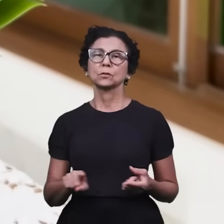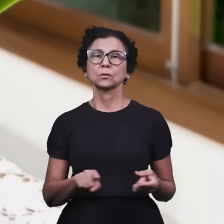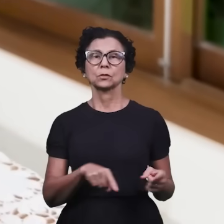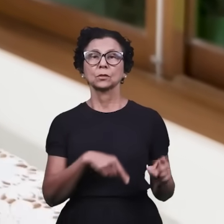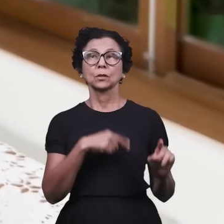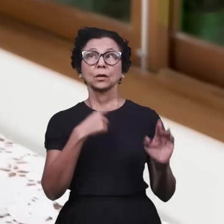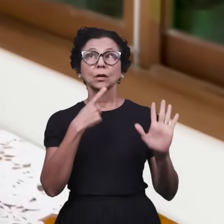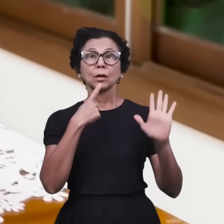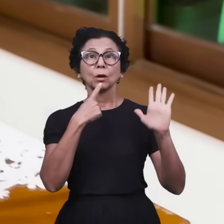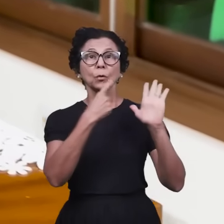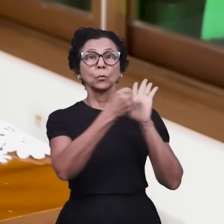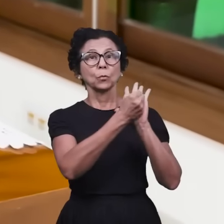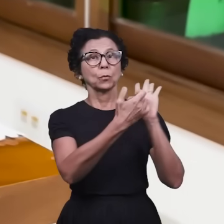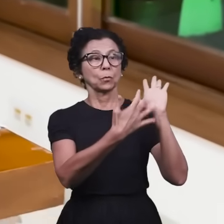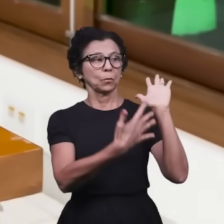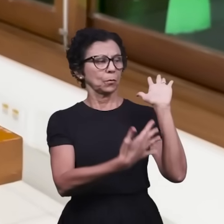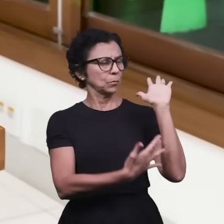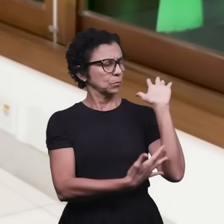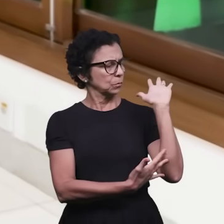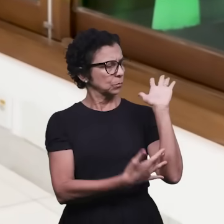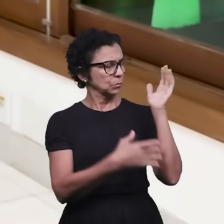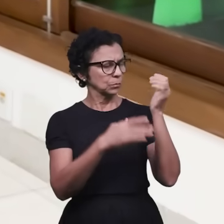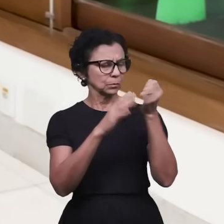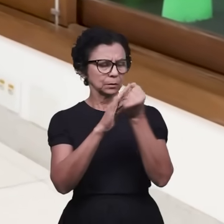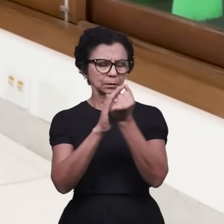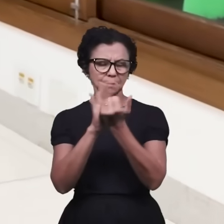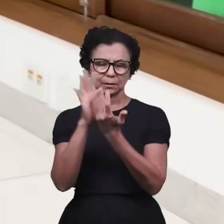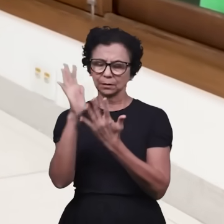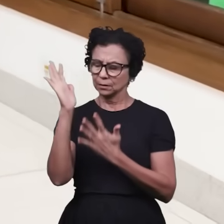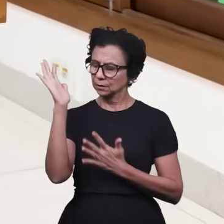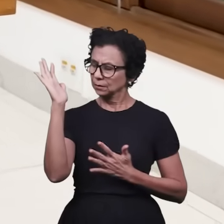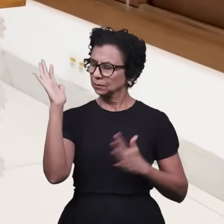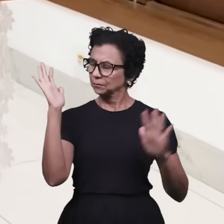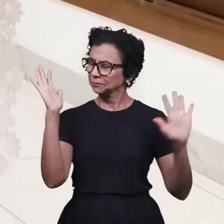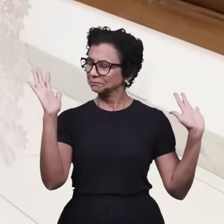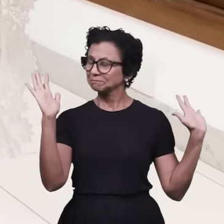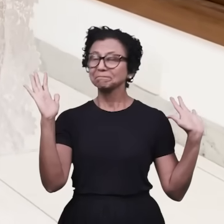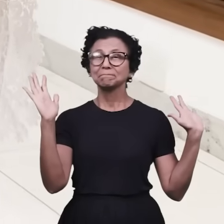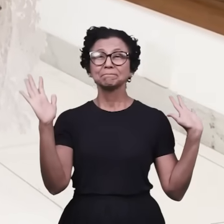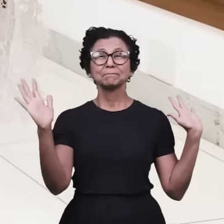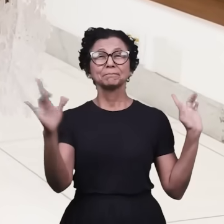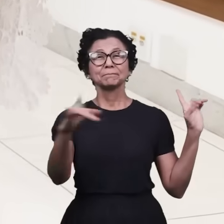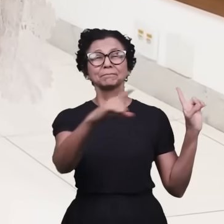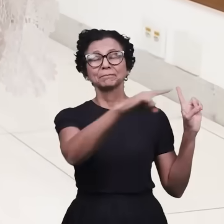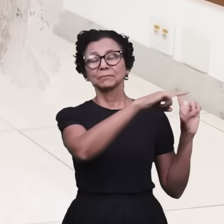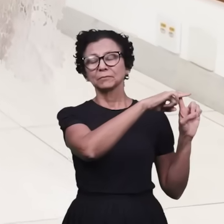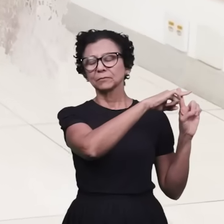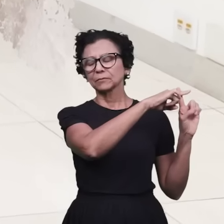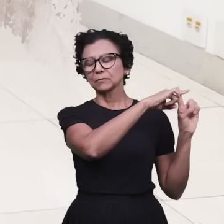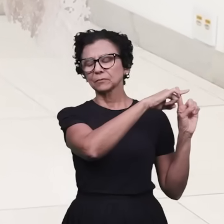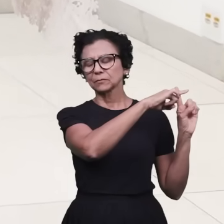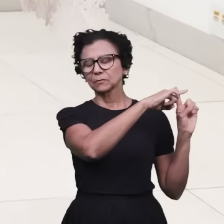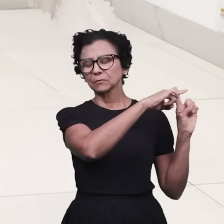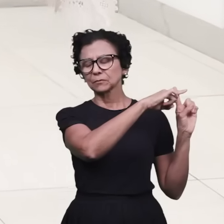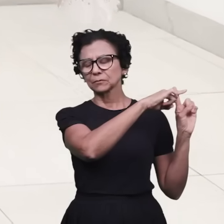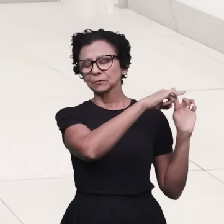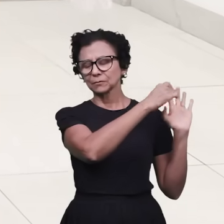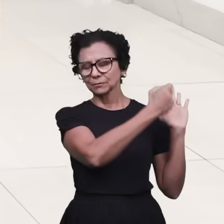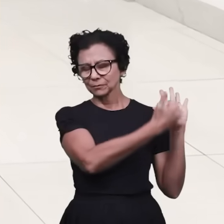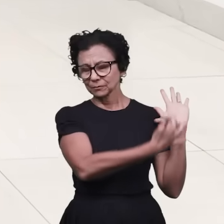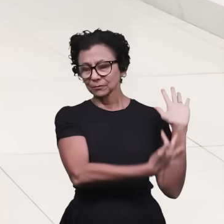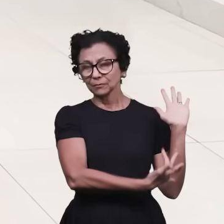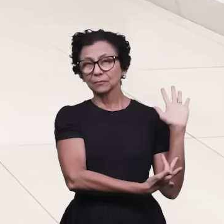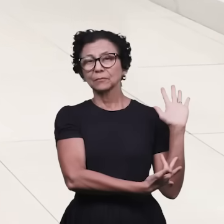O sangue de Jesus vertido ali